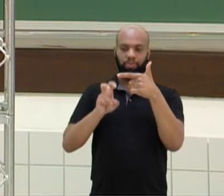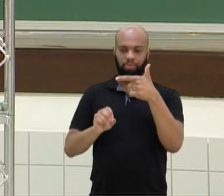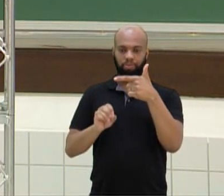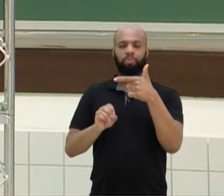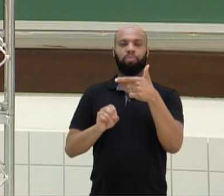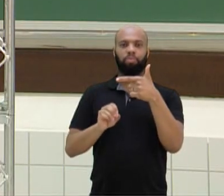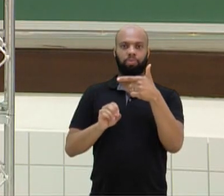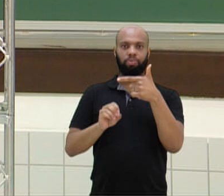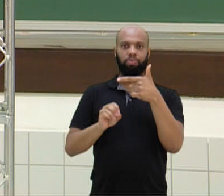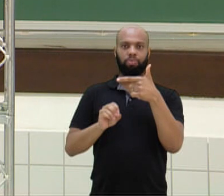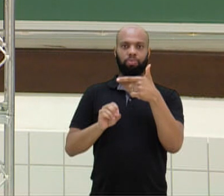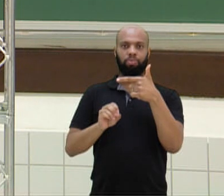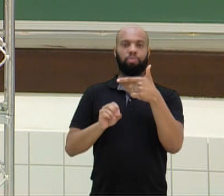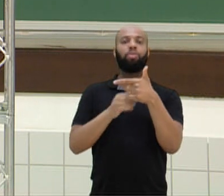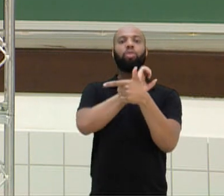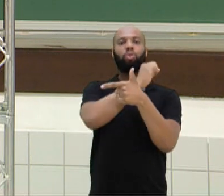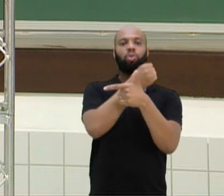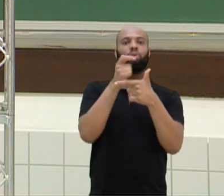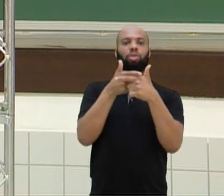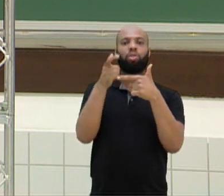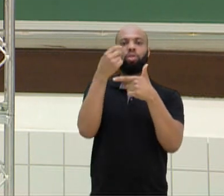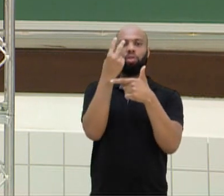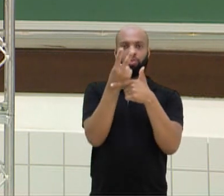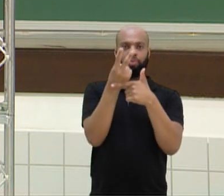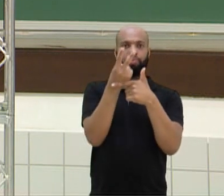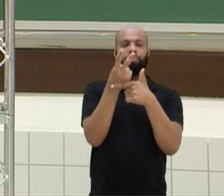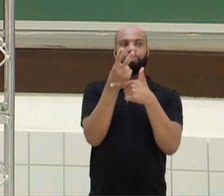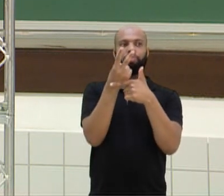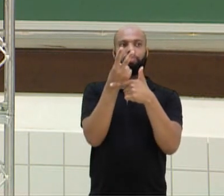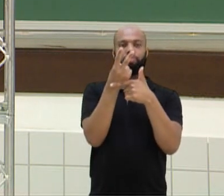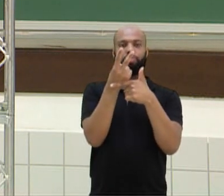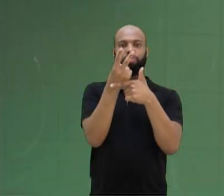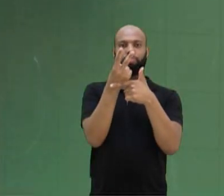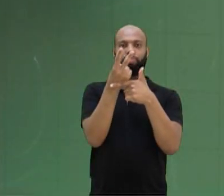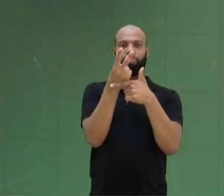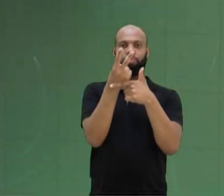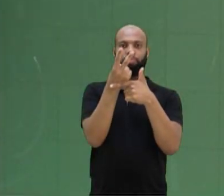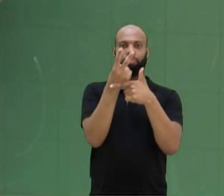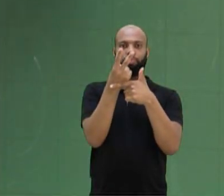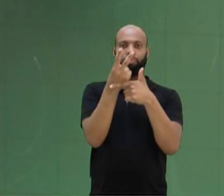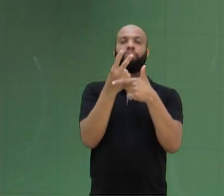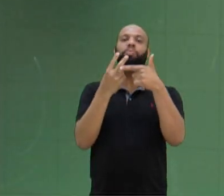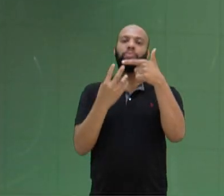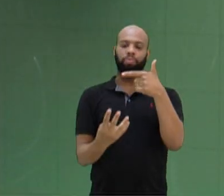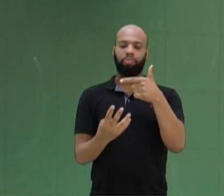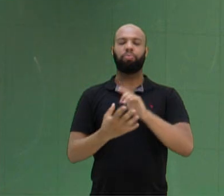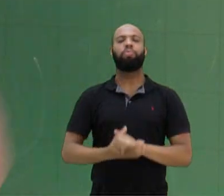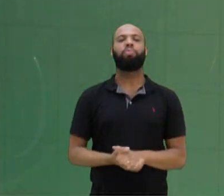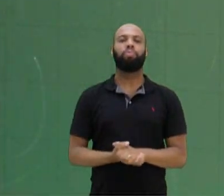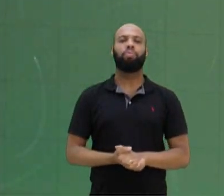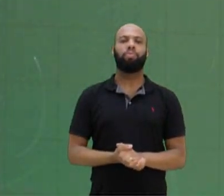2. 4 vezes 2 são 8. Então, menos 100